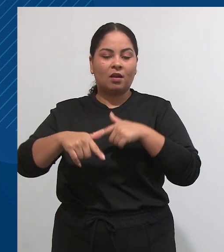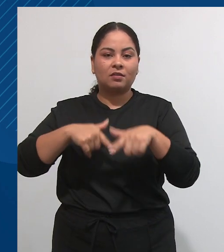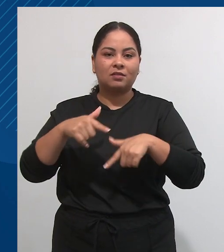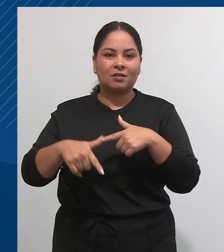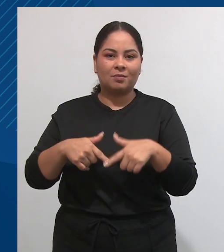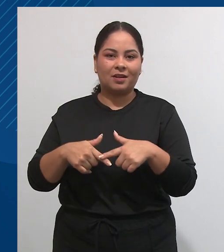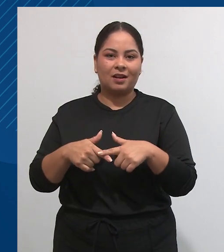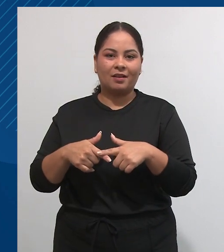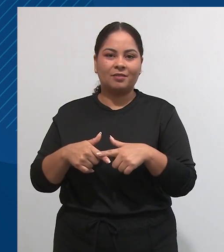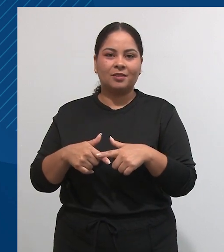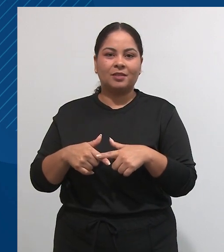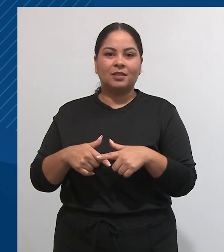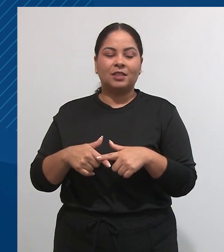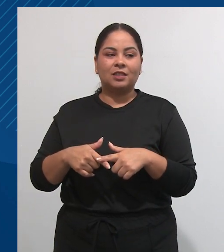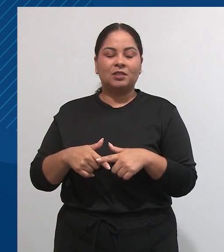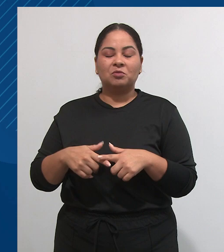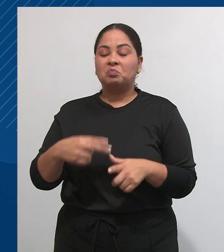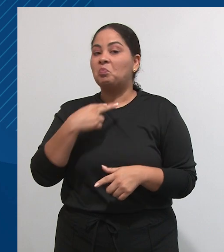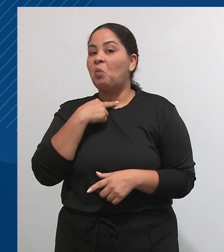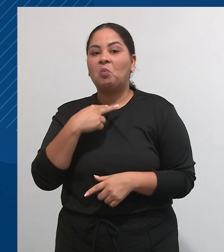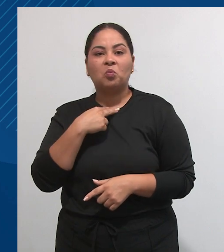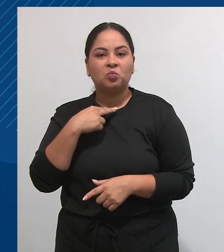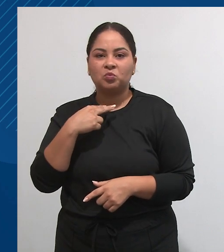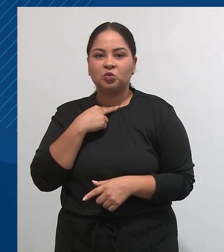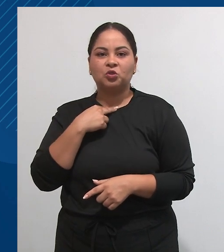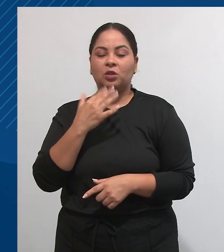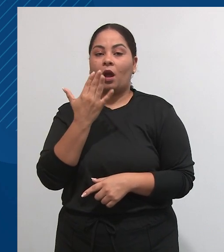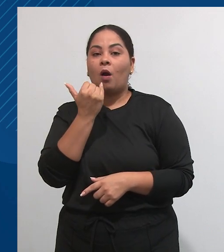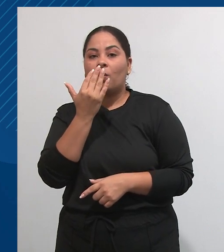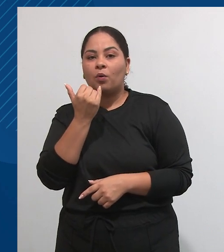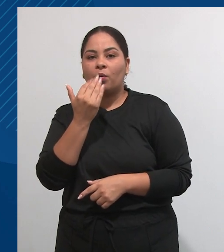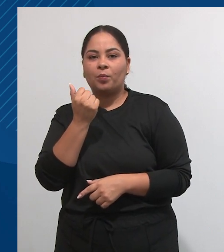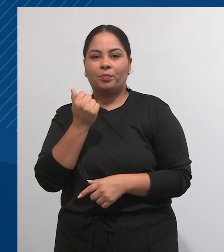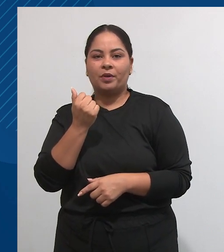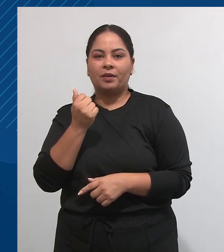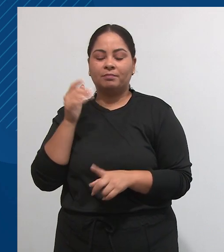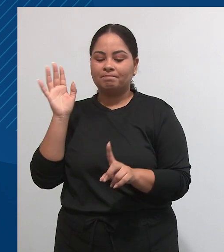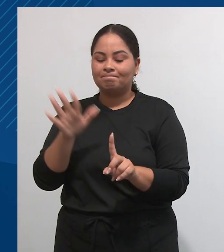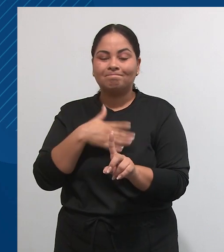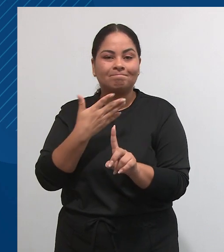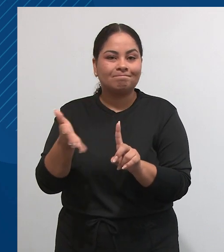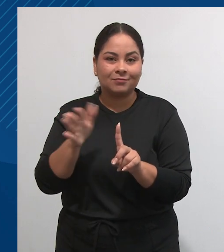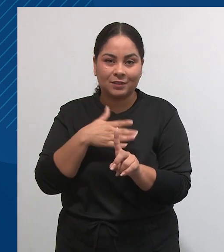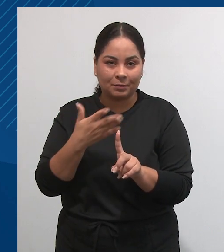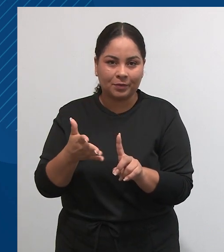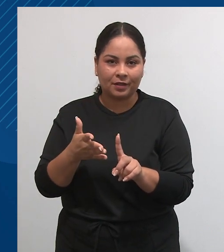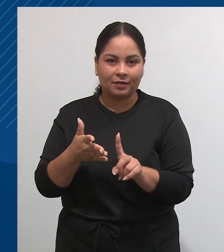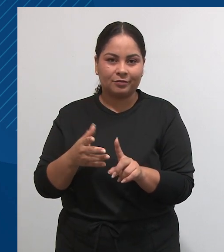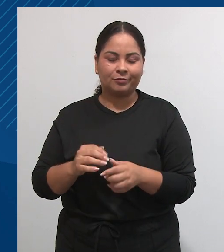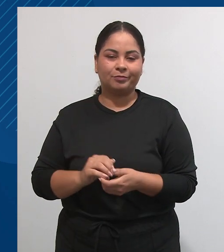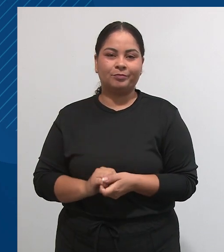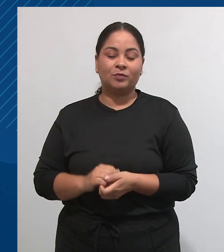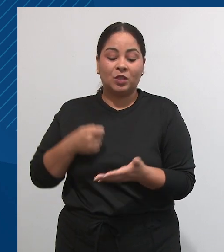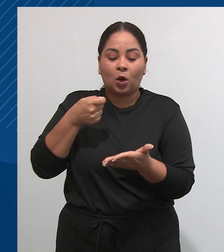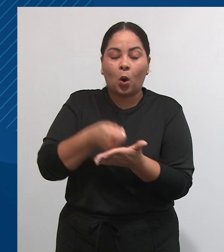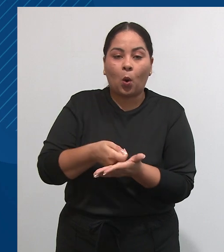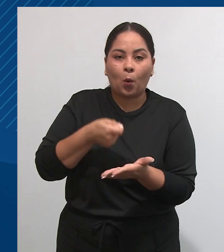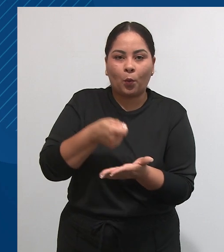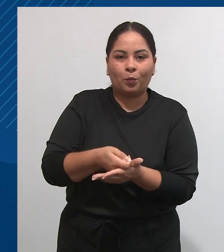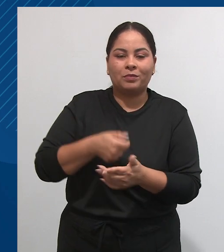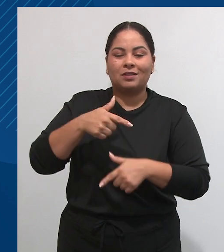apanha, né? Fica sem comer. Eu fiz um trabalho na minha monografia